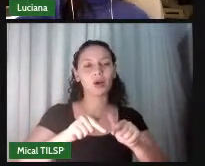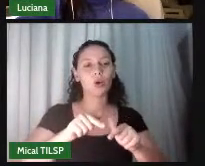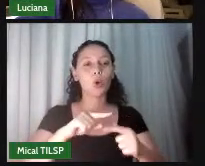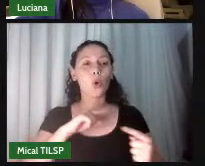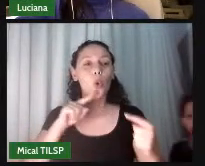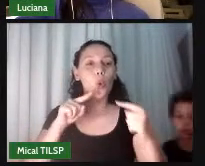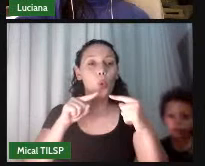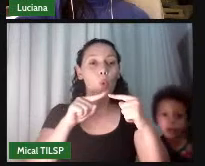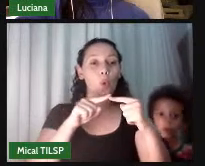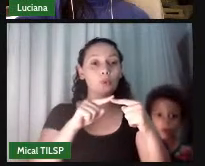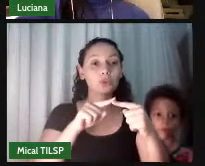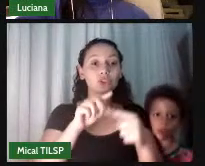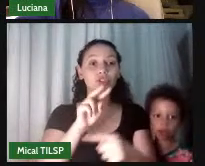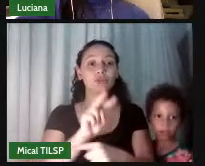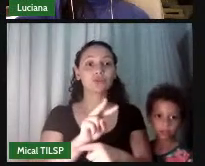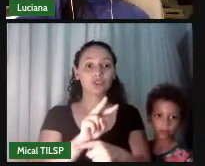E